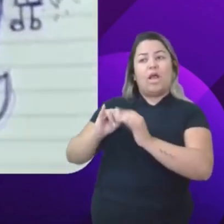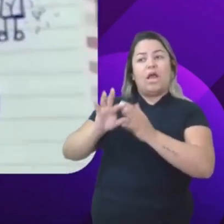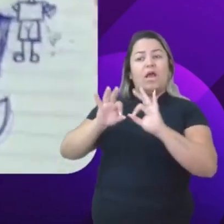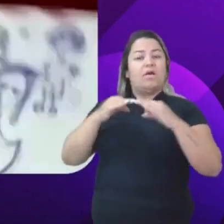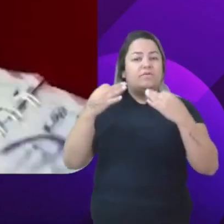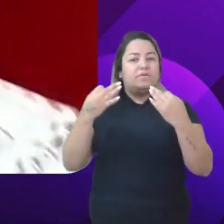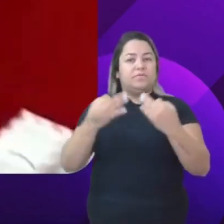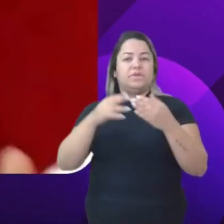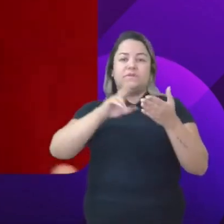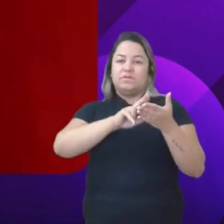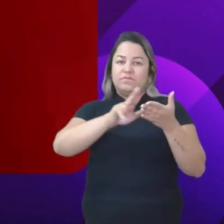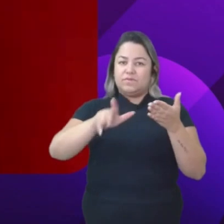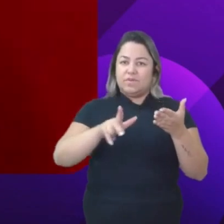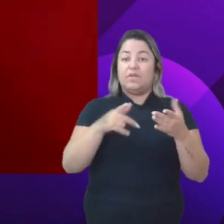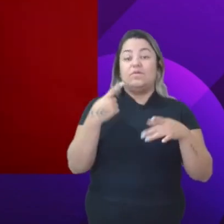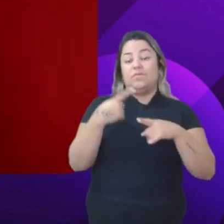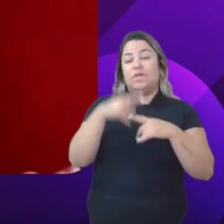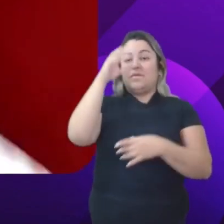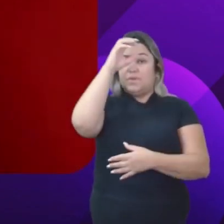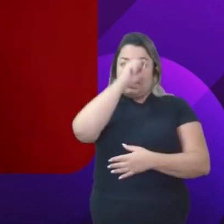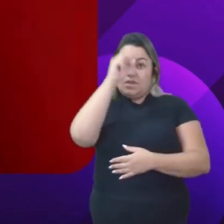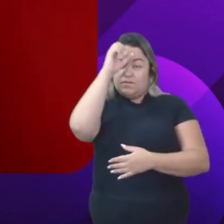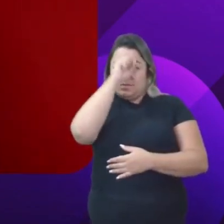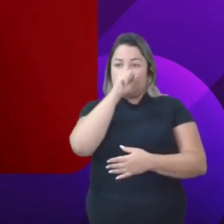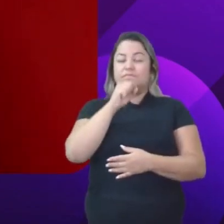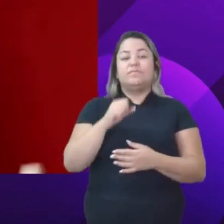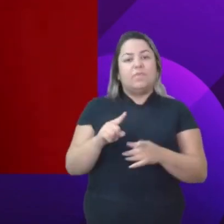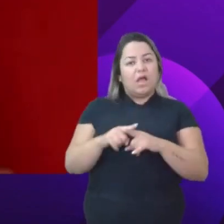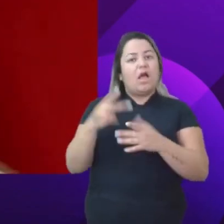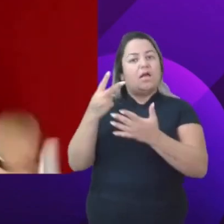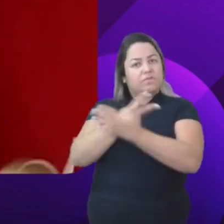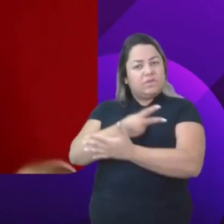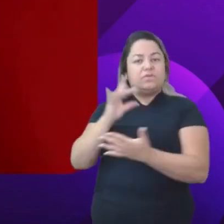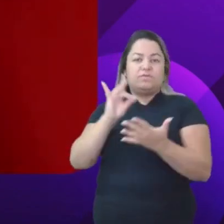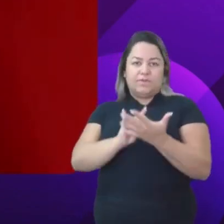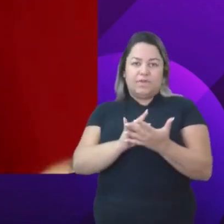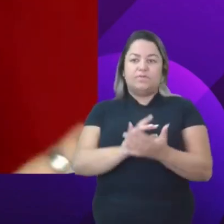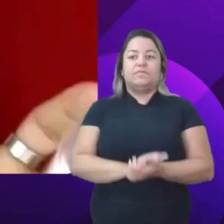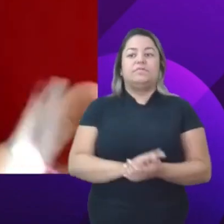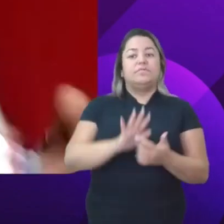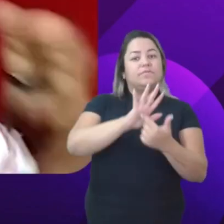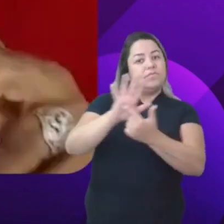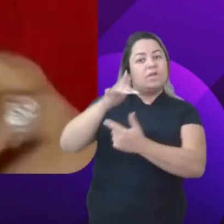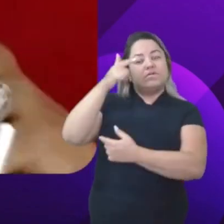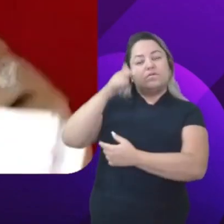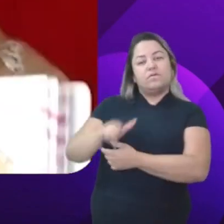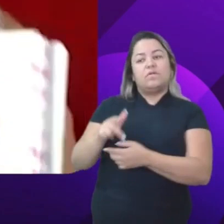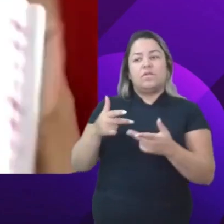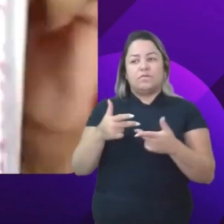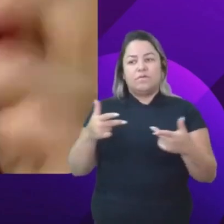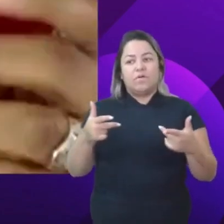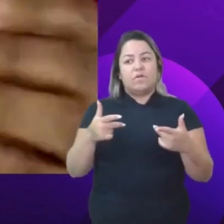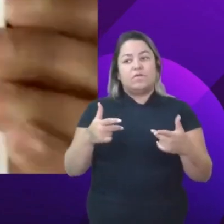família na diversidade, porque ela aprendeu que a diversidade funciona de verdade. Eu quero mostrar uma outra coisa,